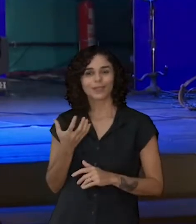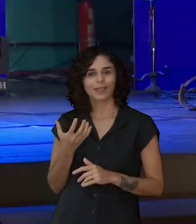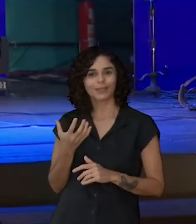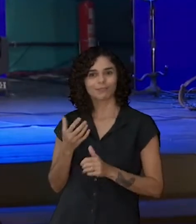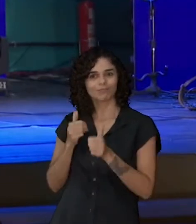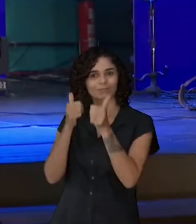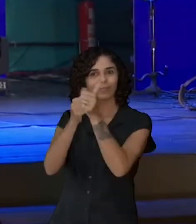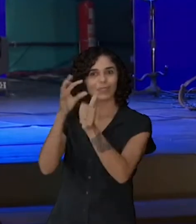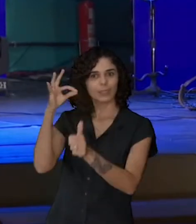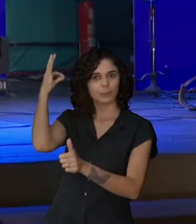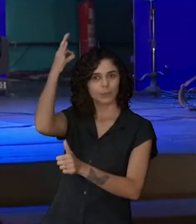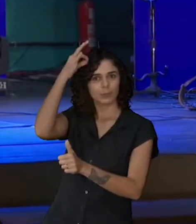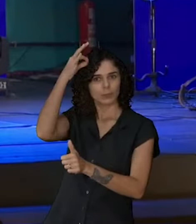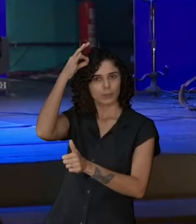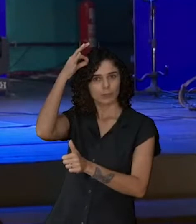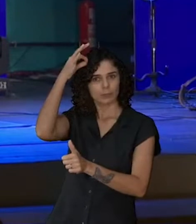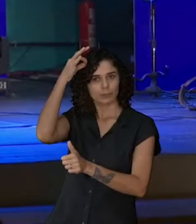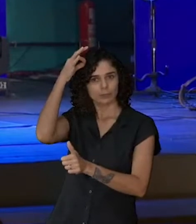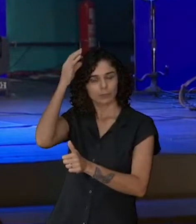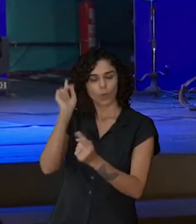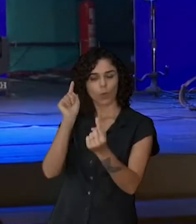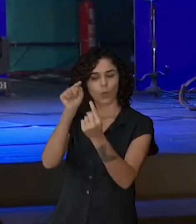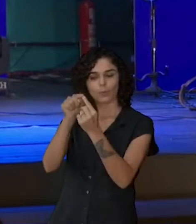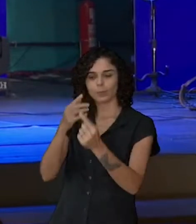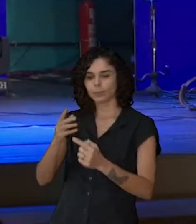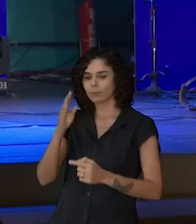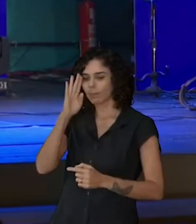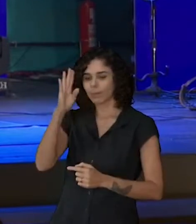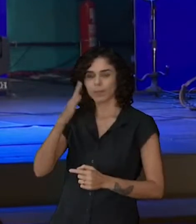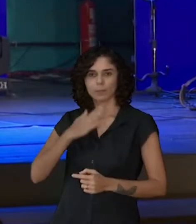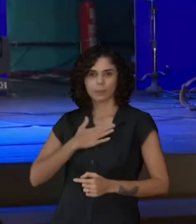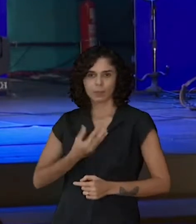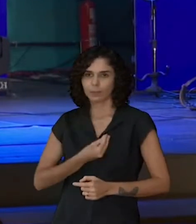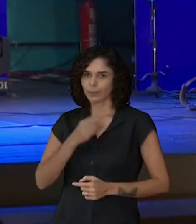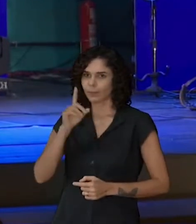Espírito. Independente de qualquer coisa.